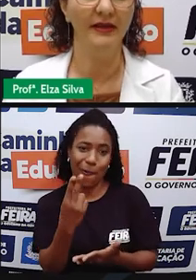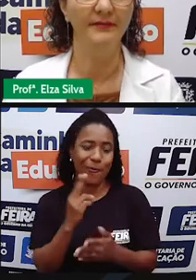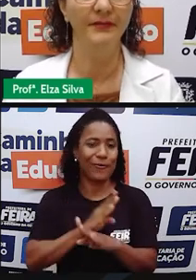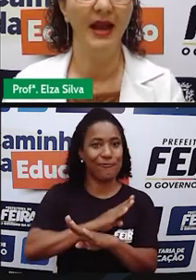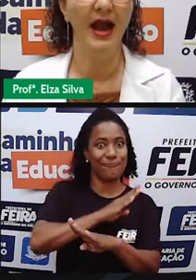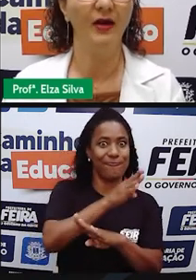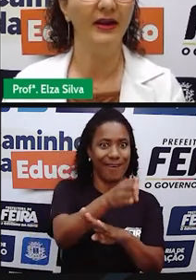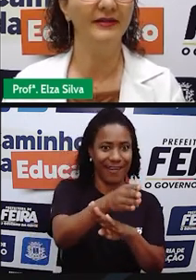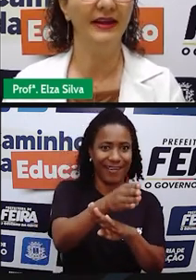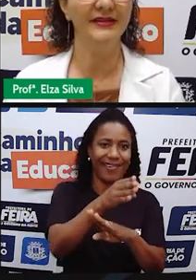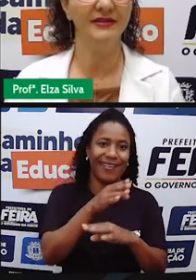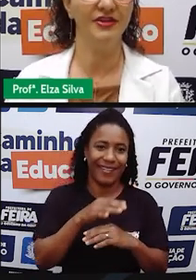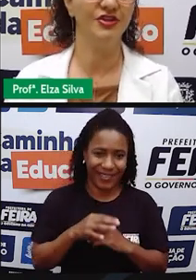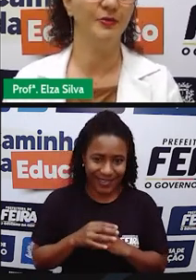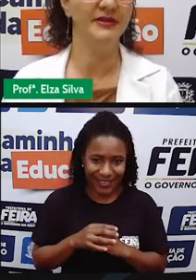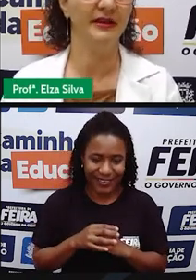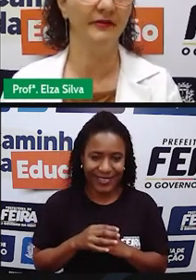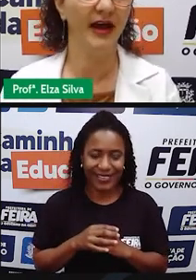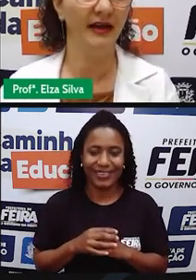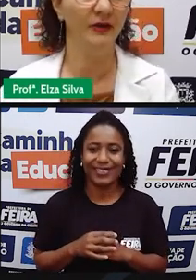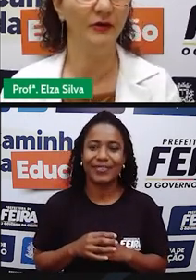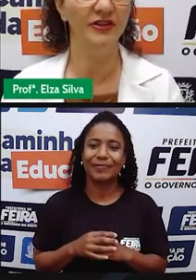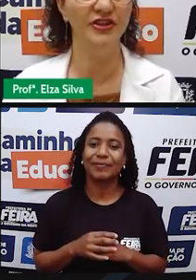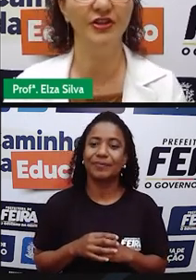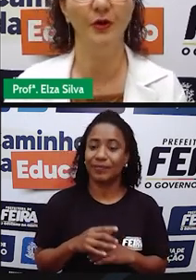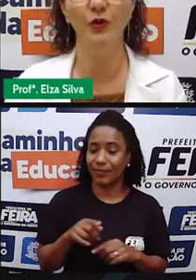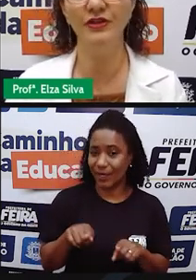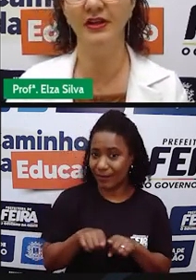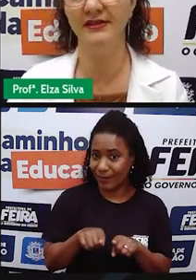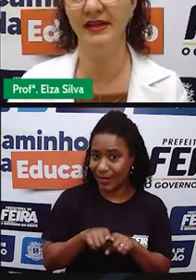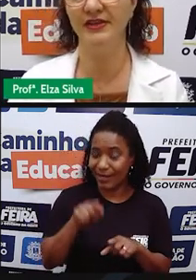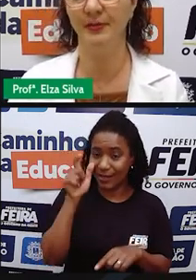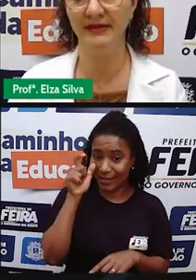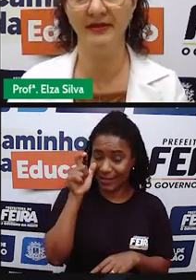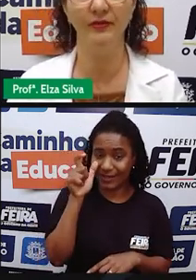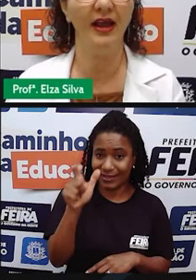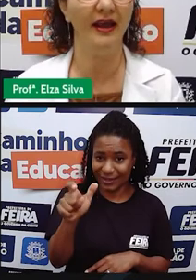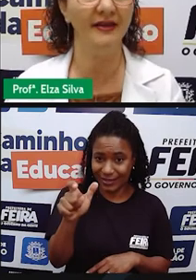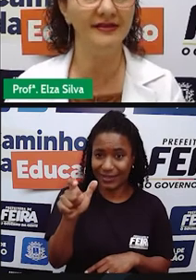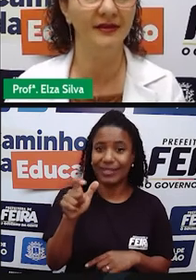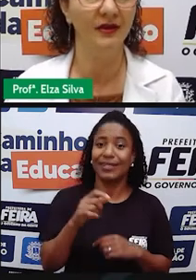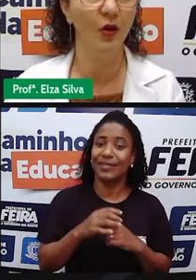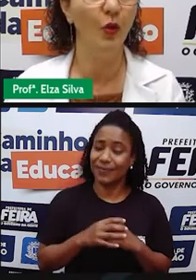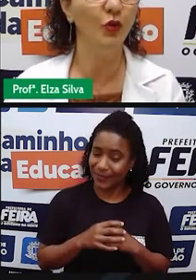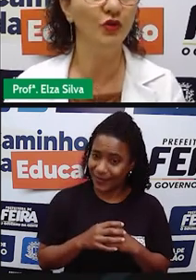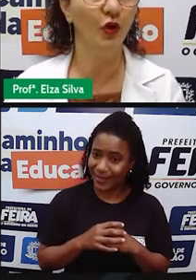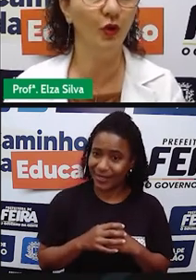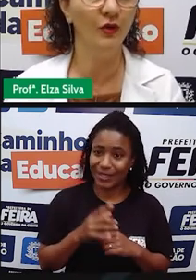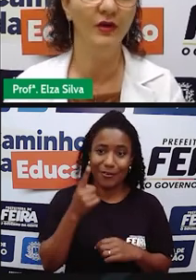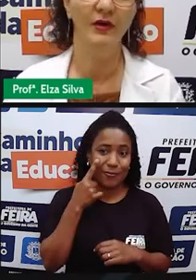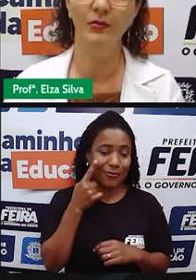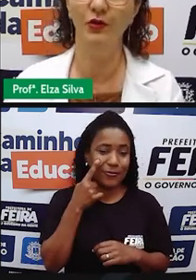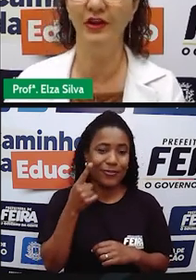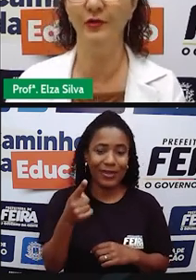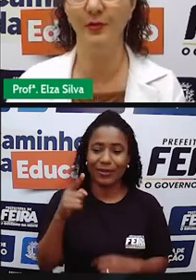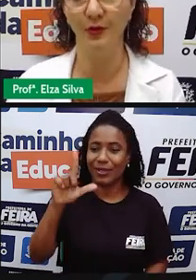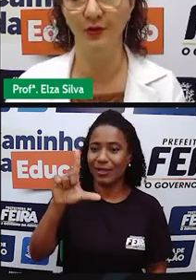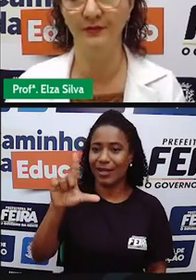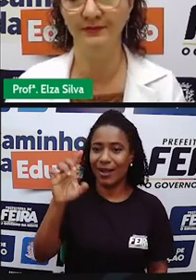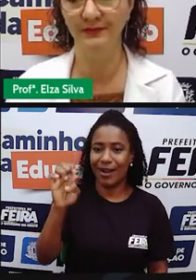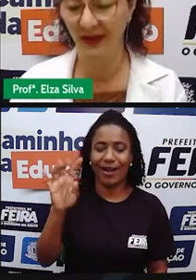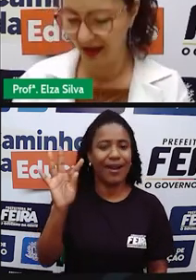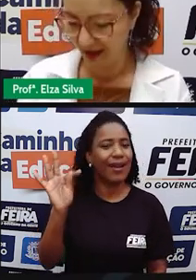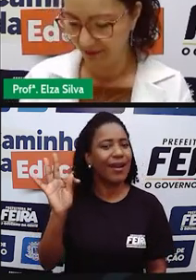Ok. Agora é interessante a gente observar que quando a gente utiliza a expressão let's, o tom muda um